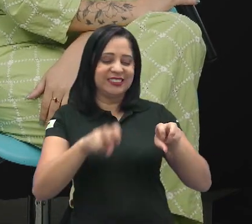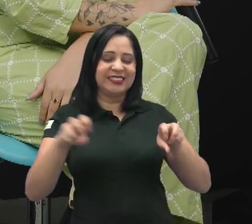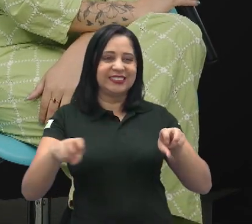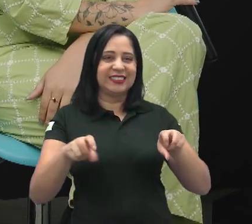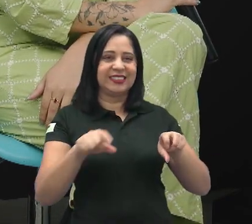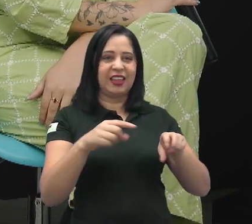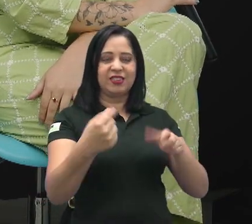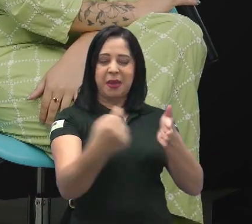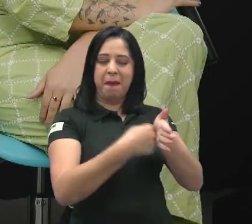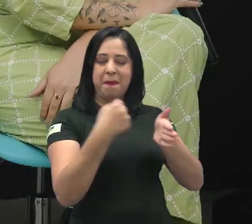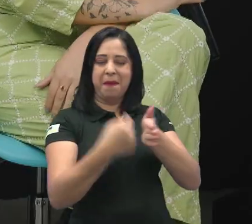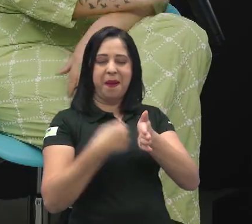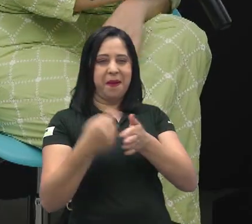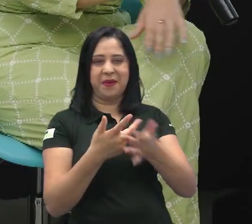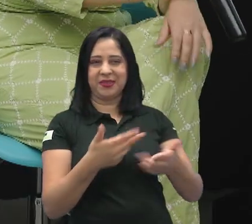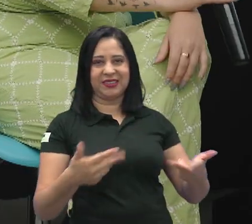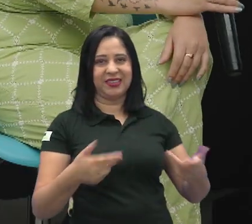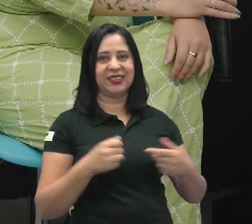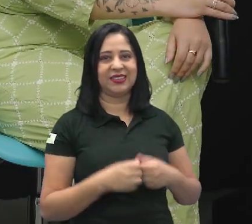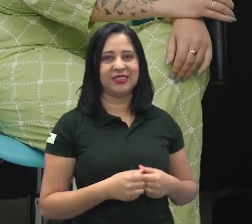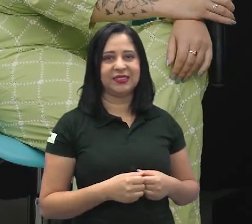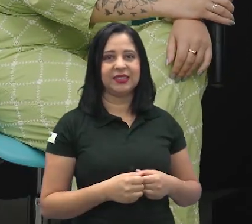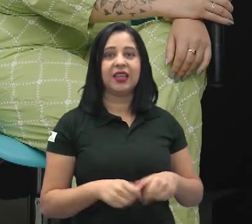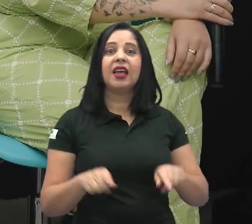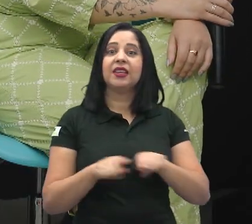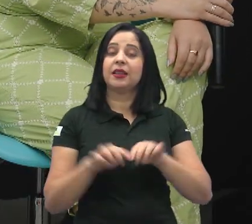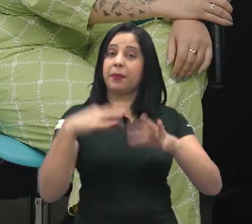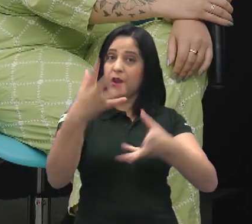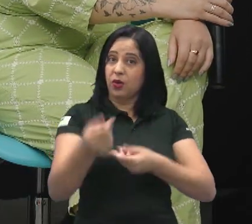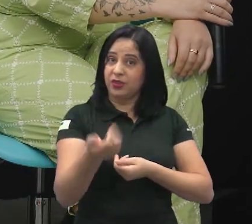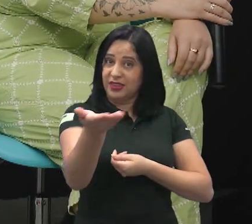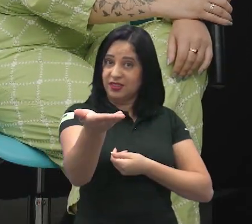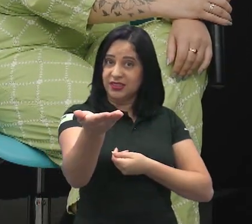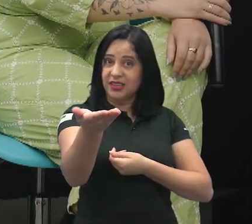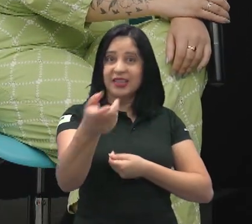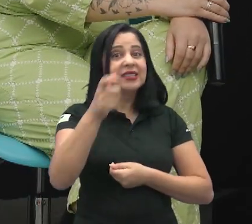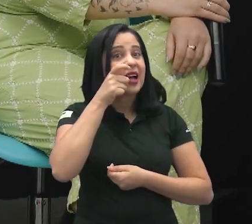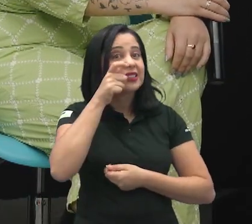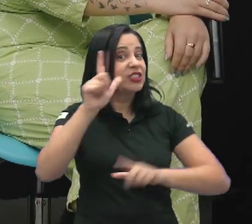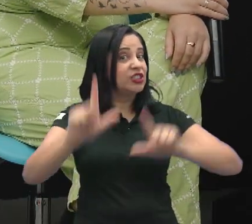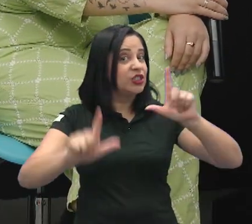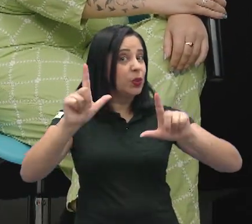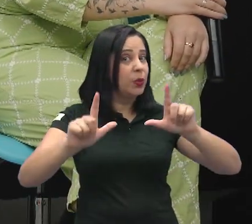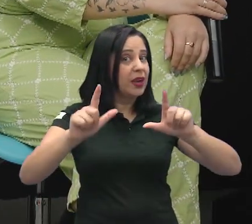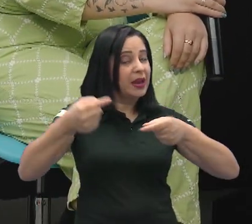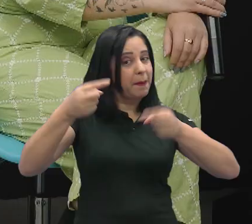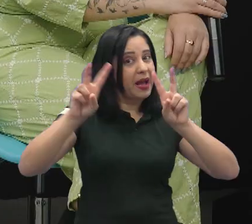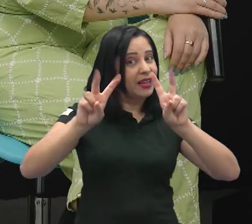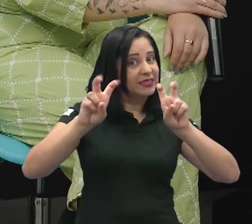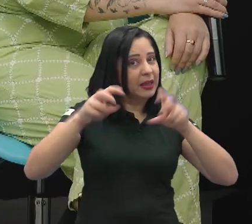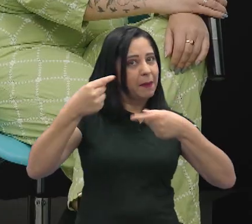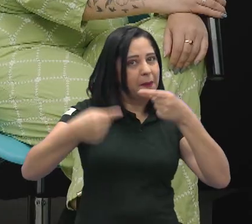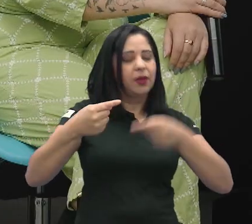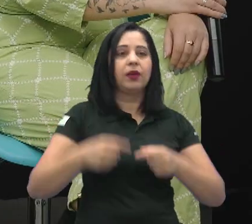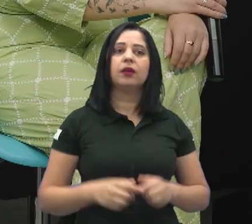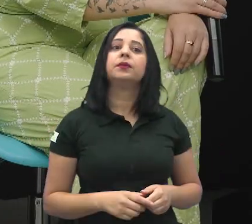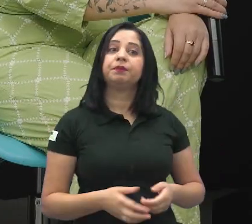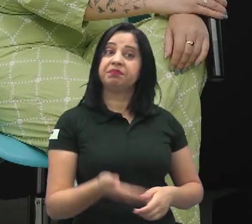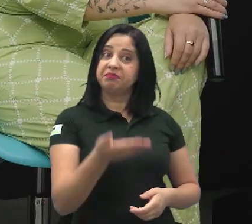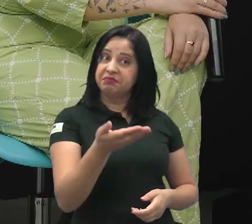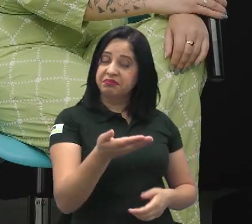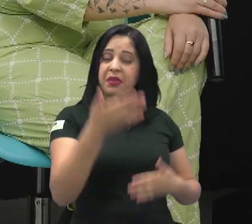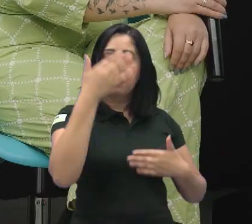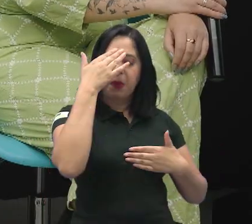poder compartilhar aqui com você alguns desses bastidores e convidar o público para assistir o Sobre Política. Eu também quero agradecer